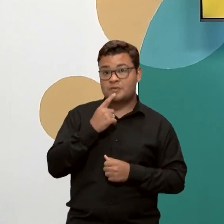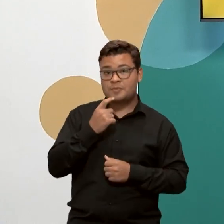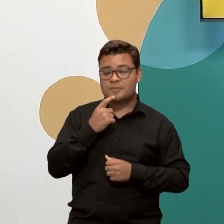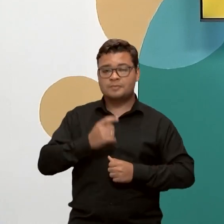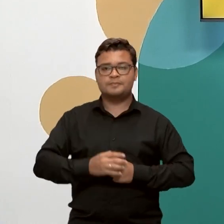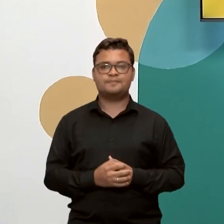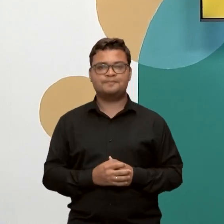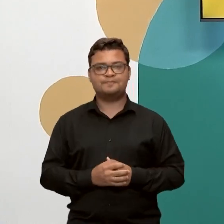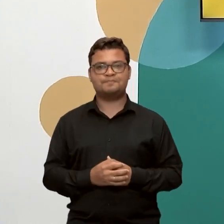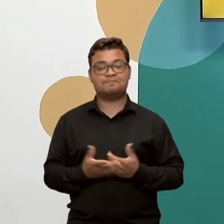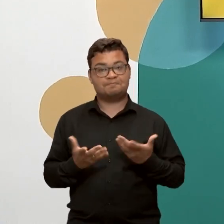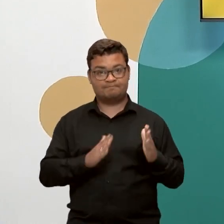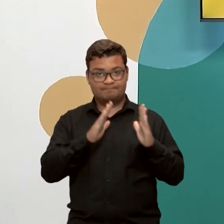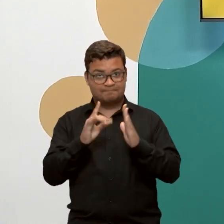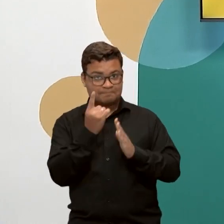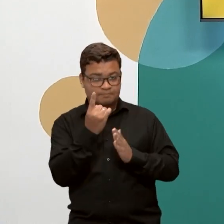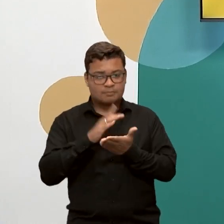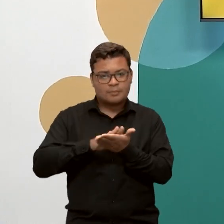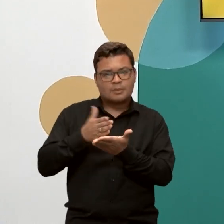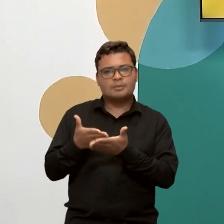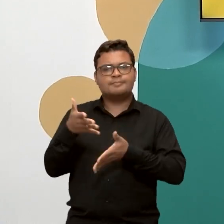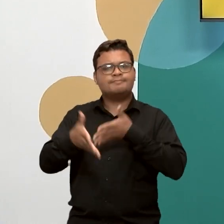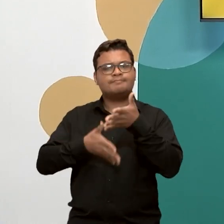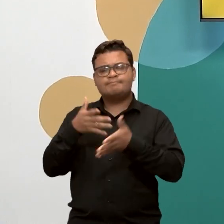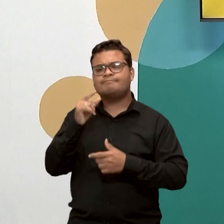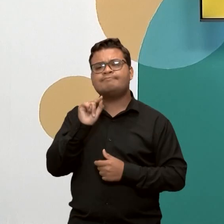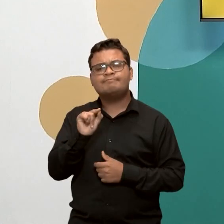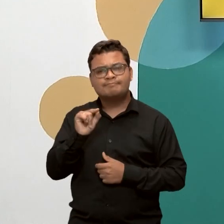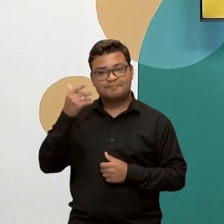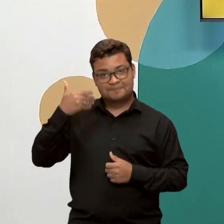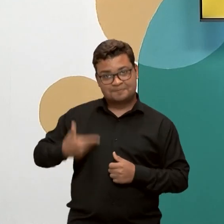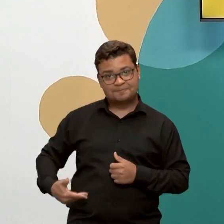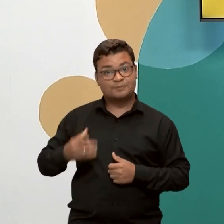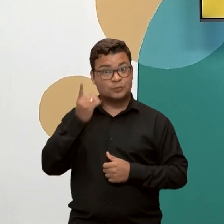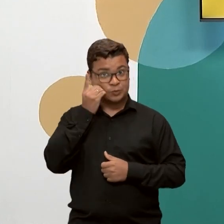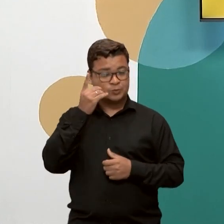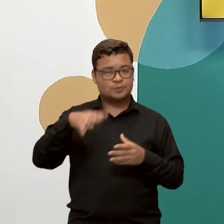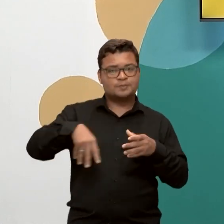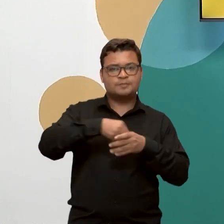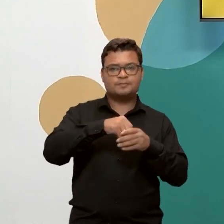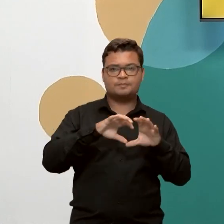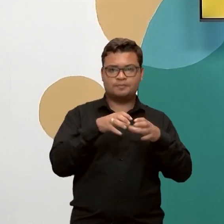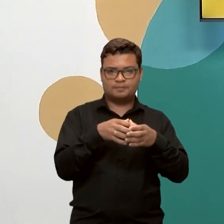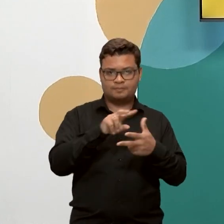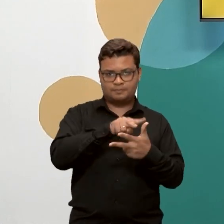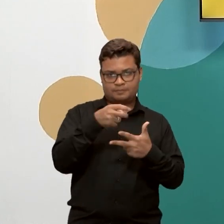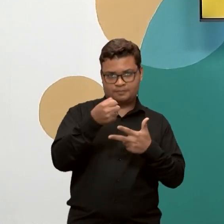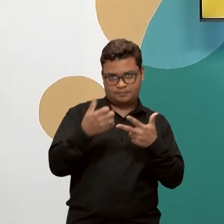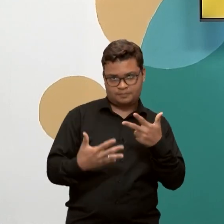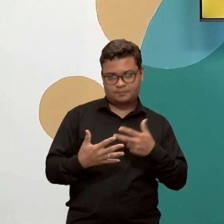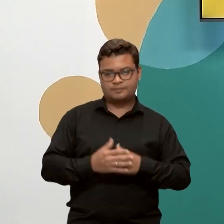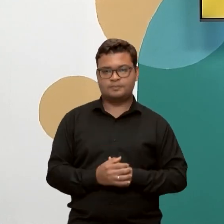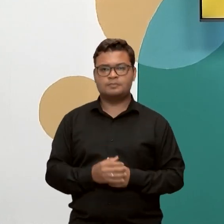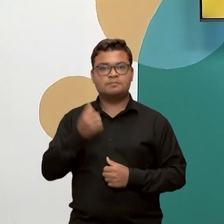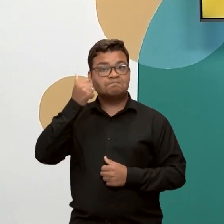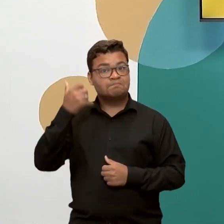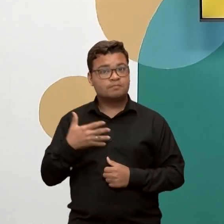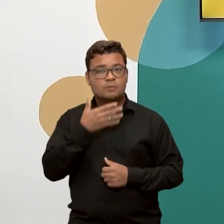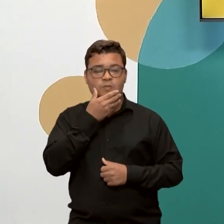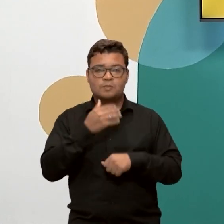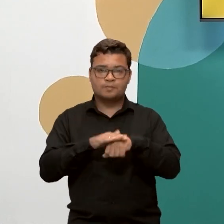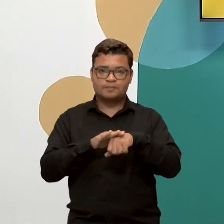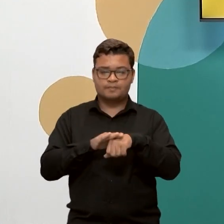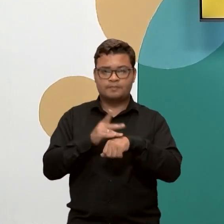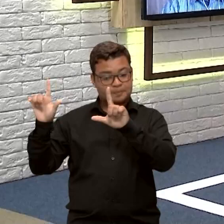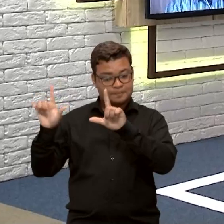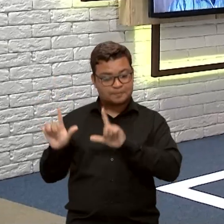Libras nesse bloco é o Diogo Marques, integrante do Labitave. Ele é um homem de pele parda, com cabelos e olhos castanhos